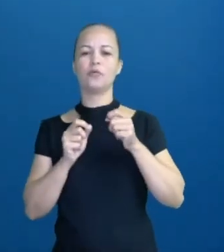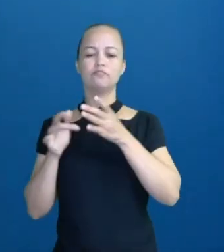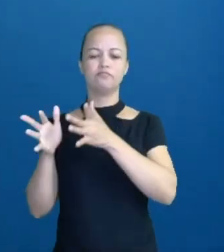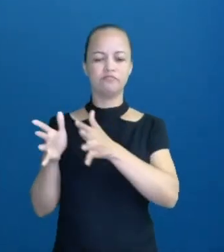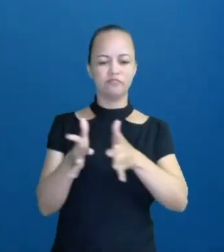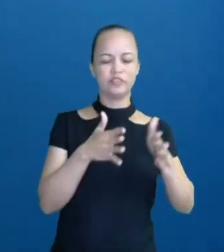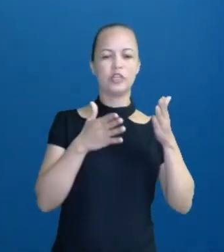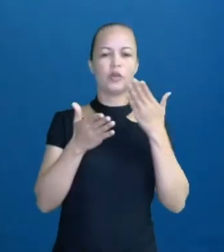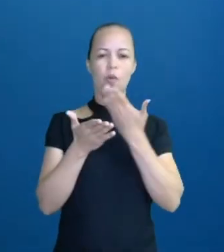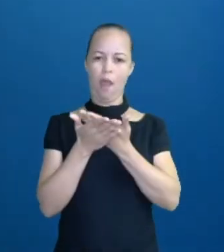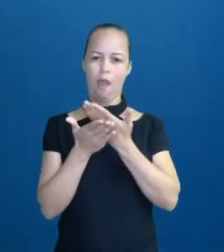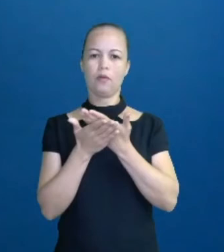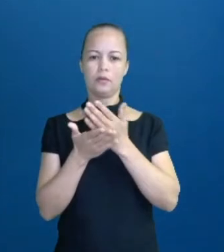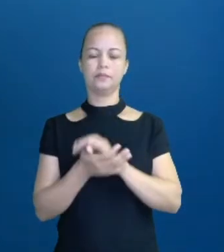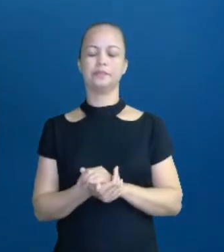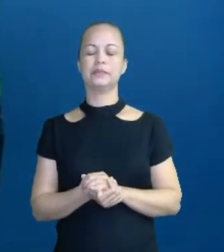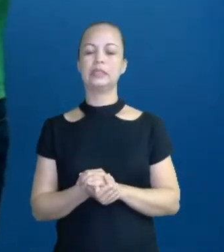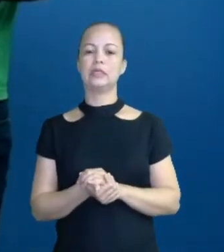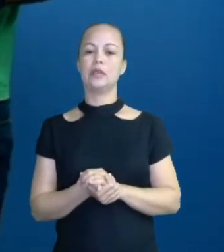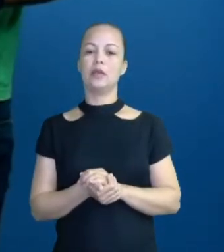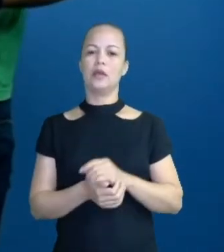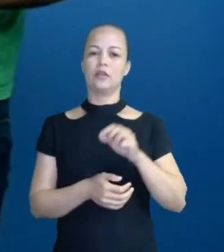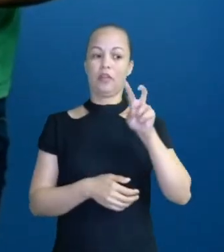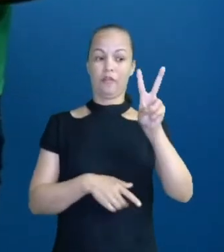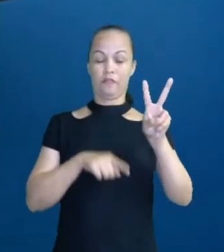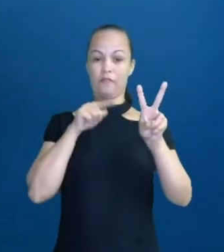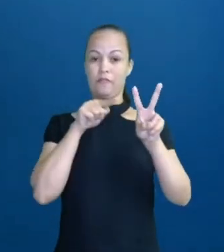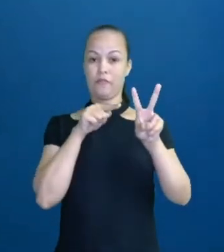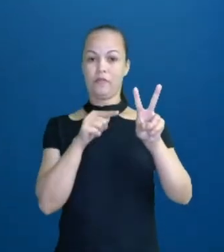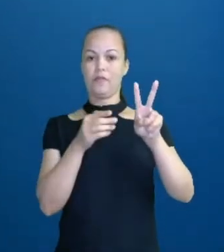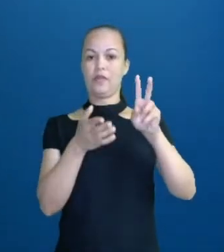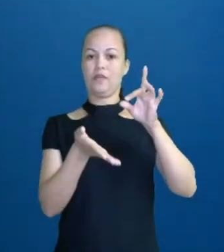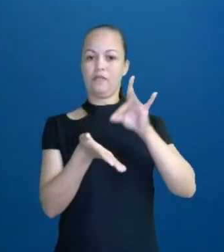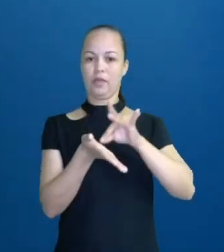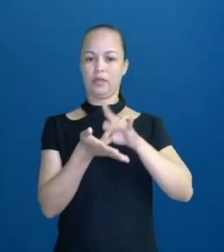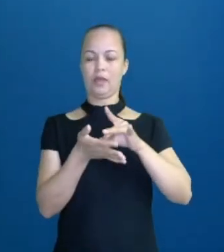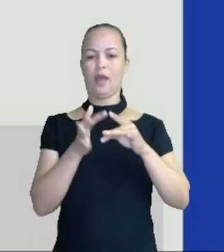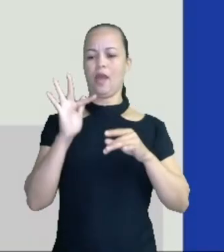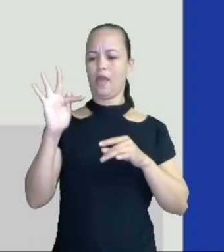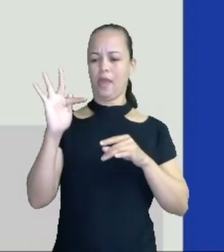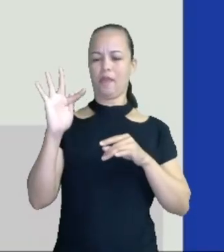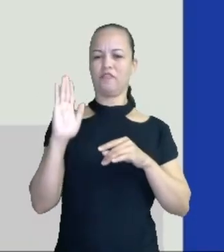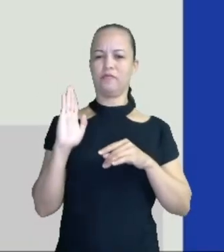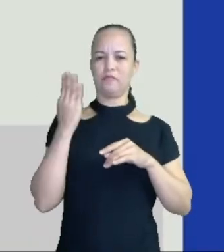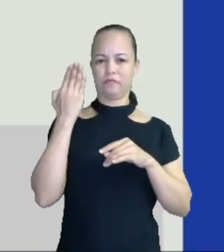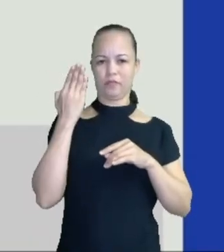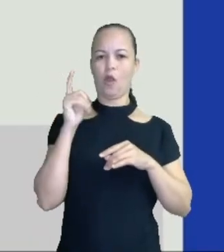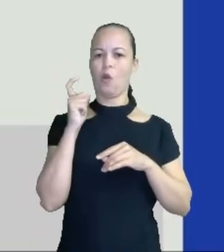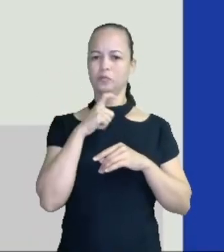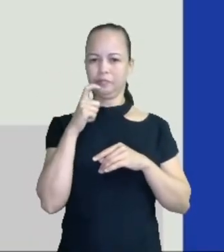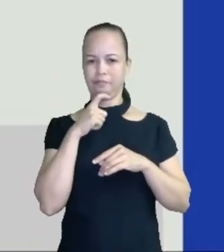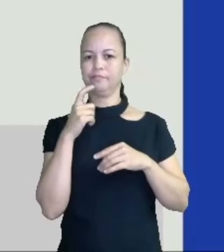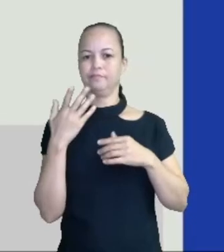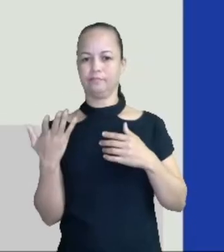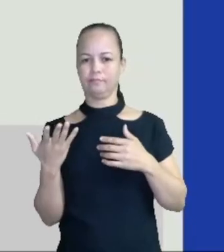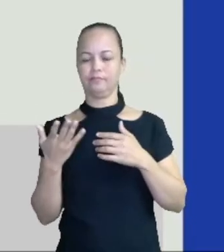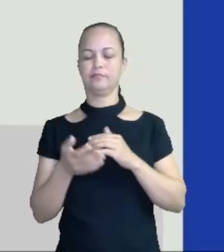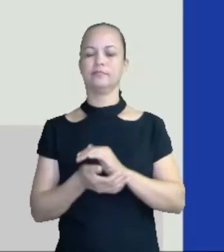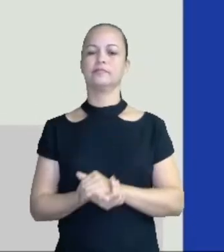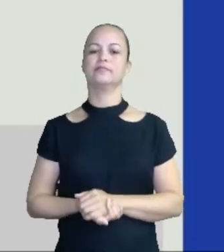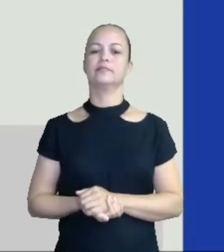longo da nossa aula. Assinale V para as alternativas verdadeiras e F para as